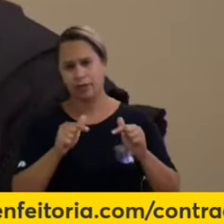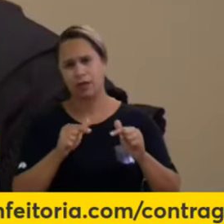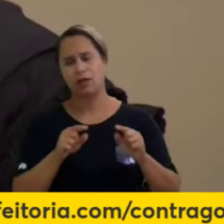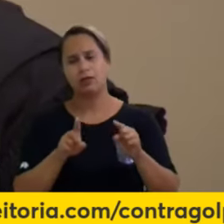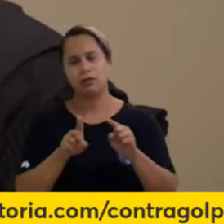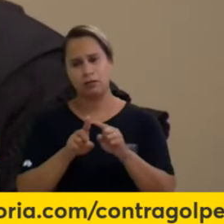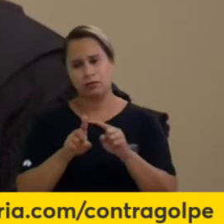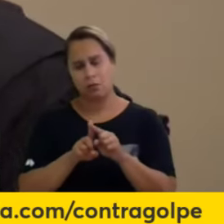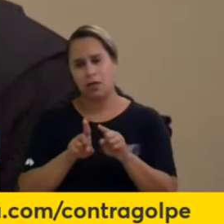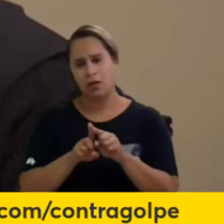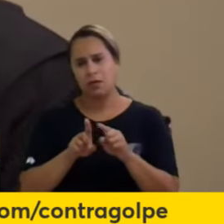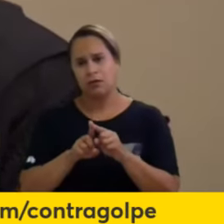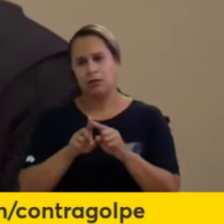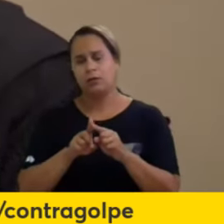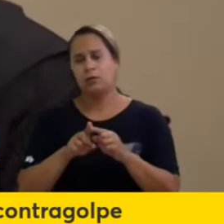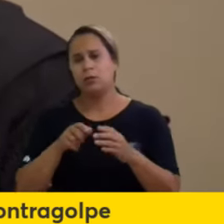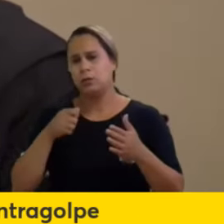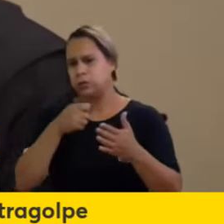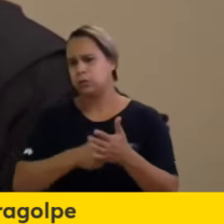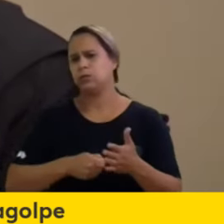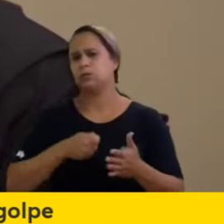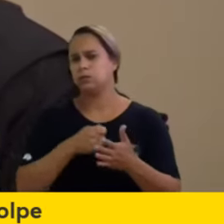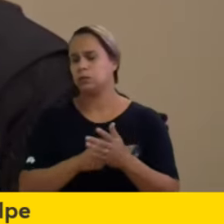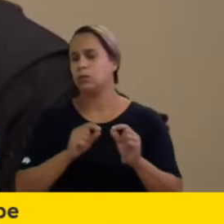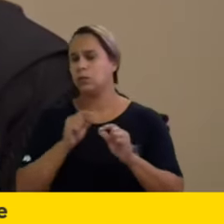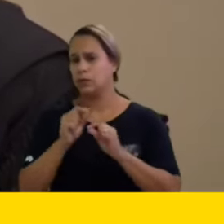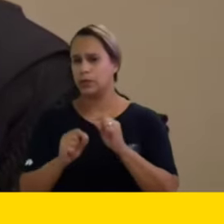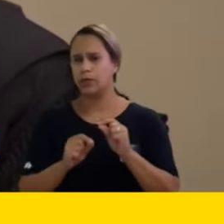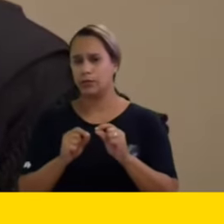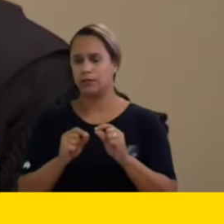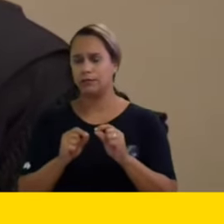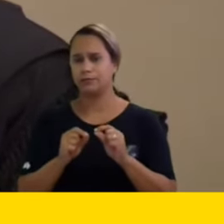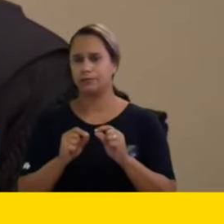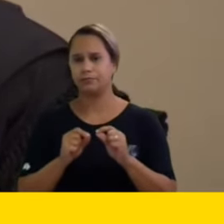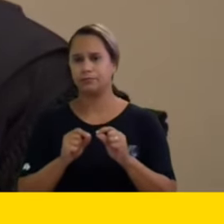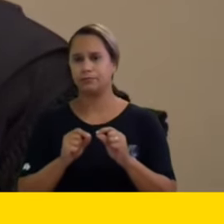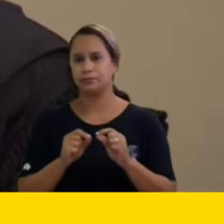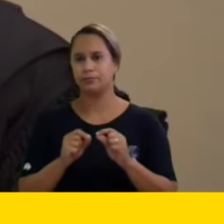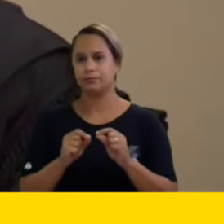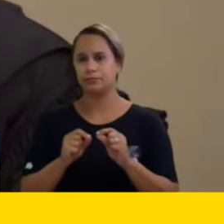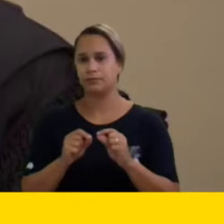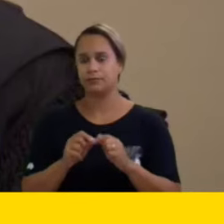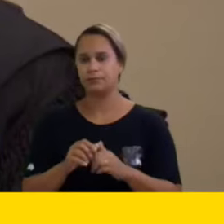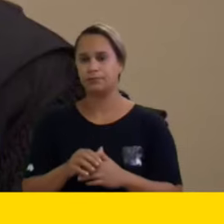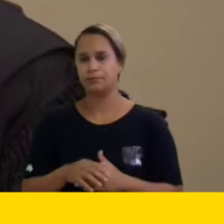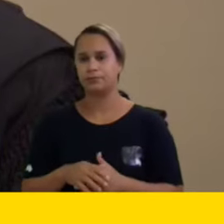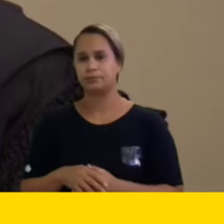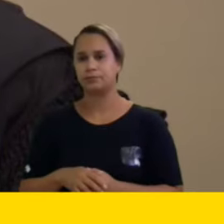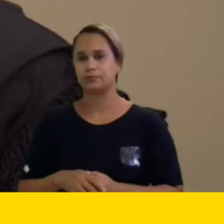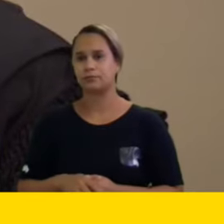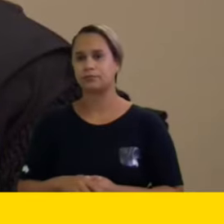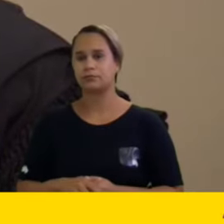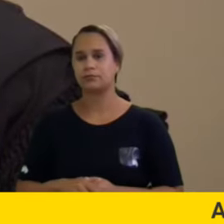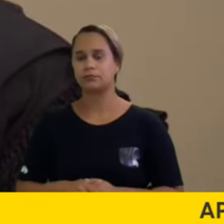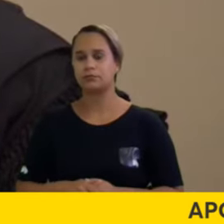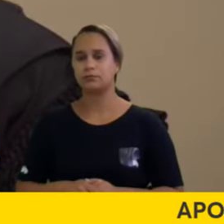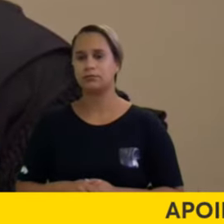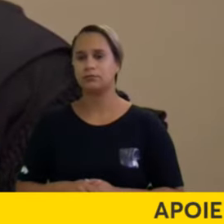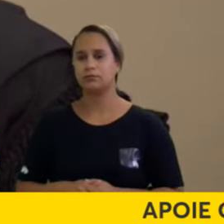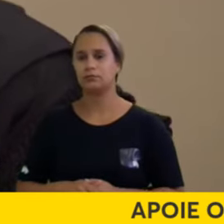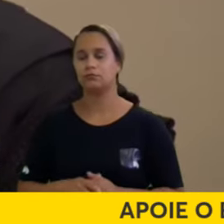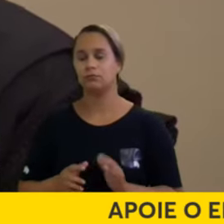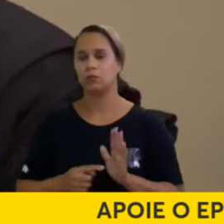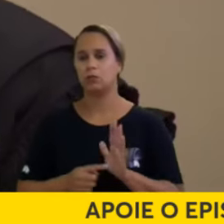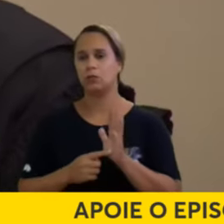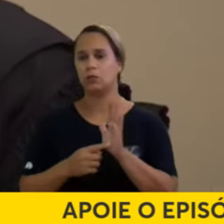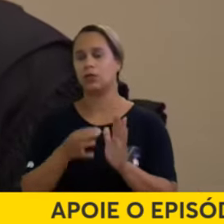praticados antes do processo eleitoral estricto senso então por isso que a aqui é admissível e citando Benedito